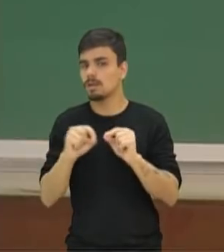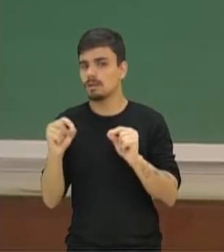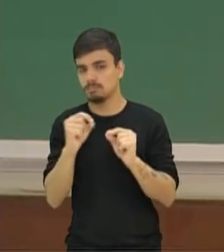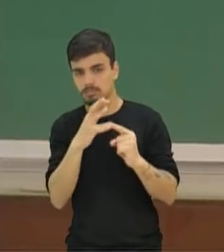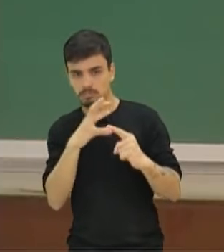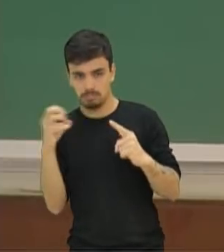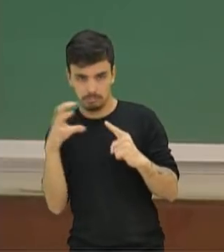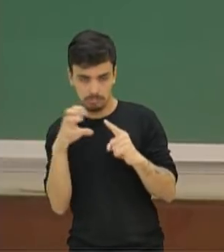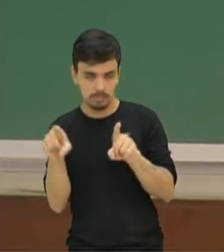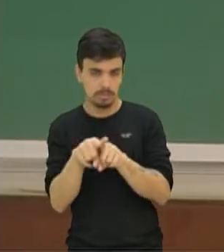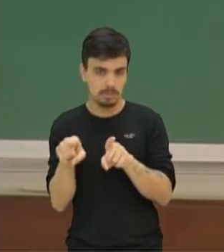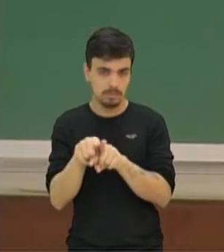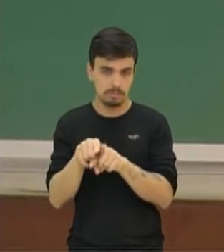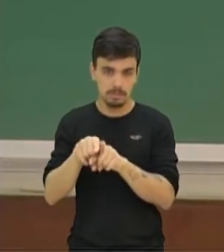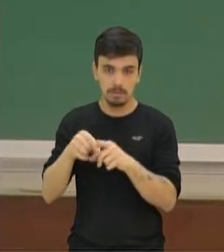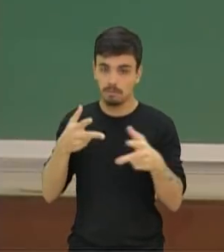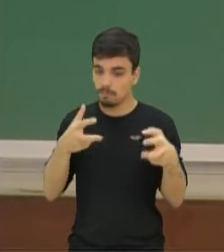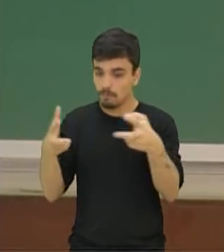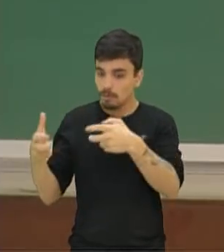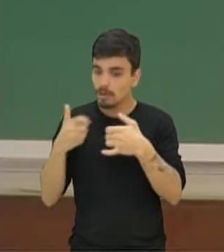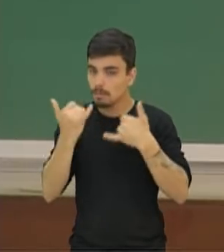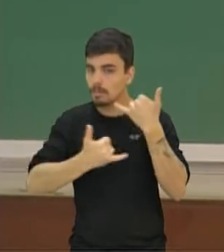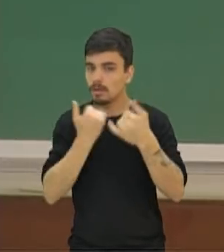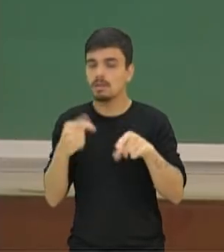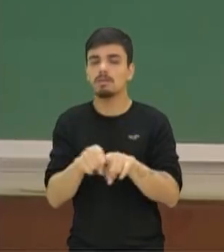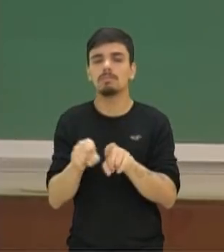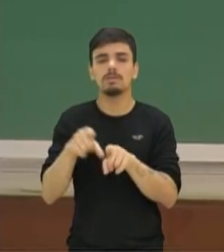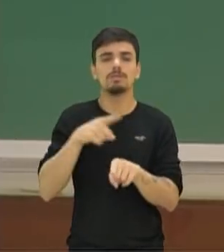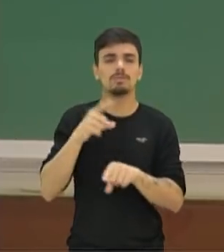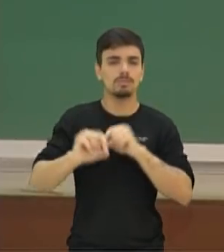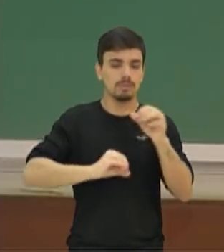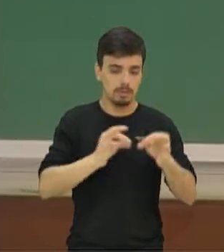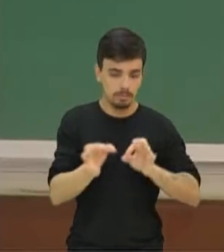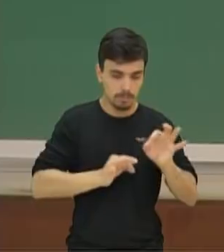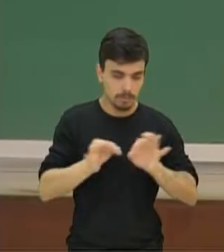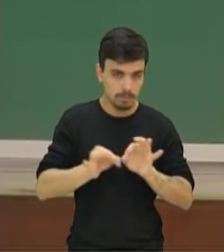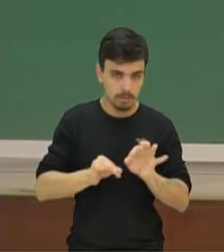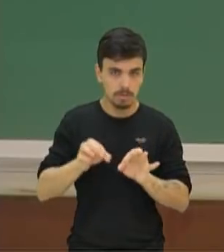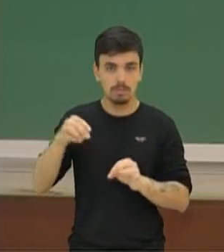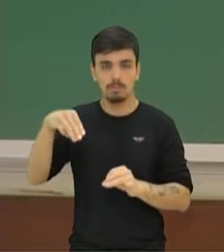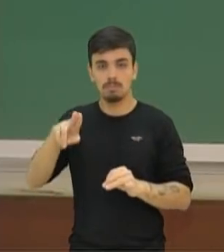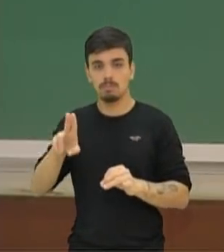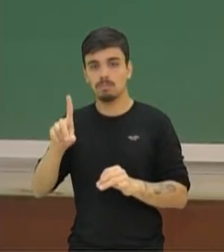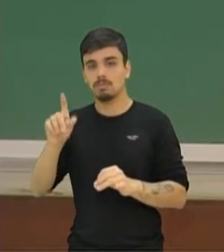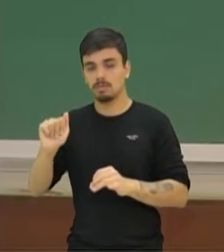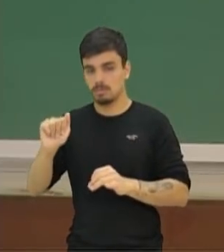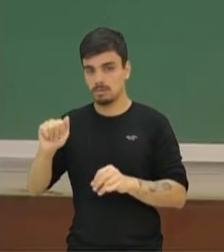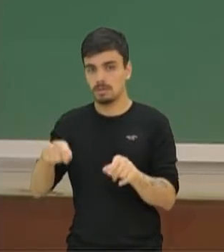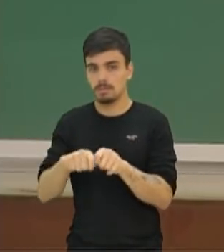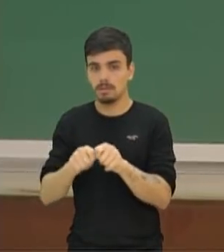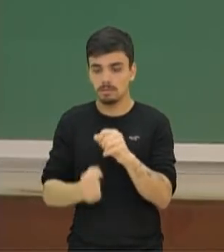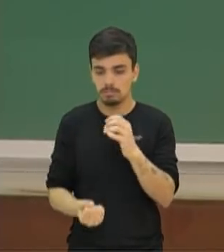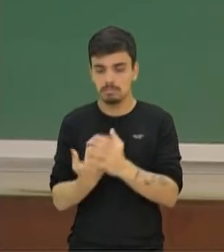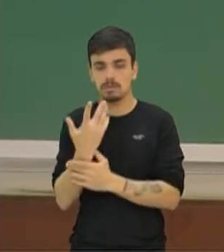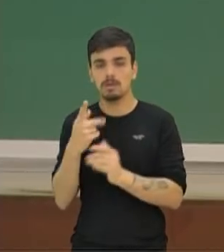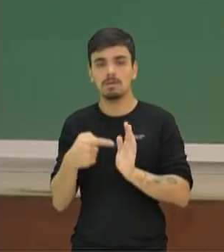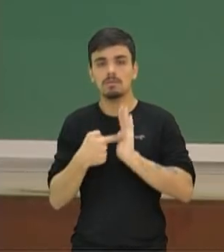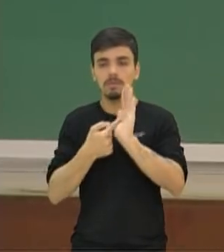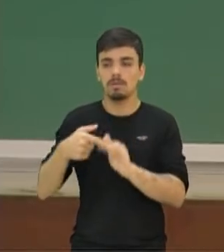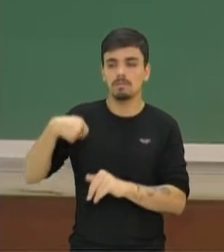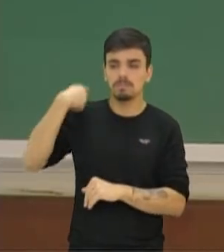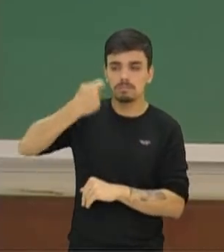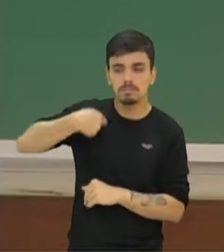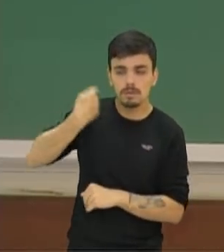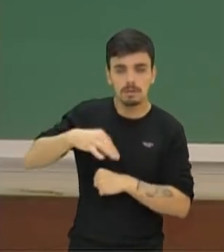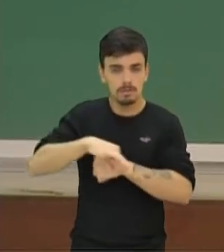videogame para criar esse codinome. E também a gente viu, né, o projeto Muda, que trouxe artistas, né, os arquitetos